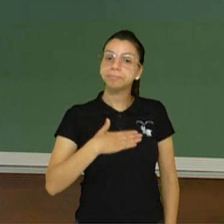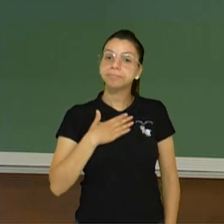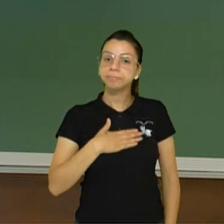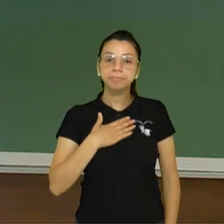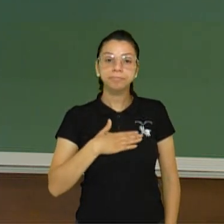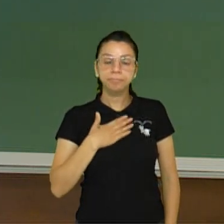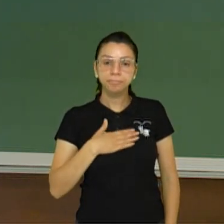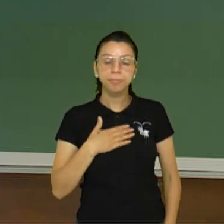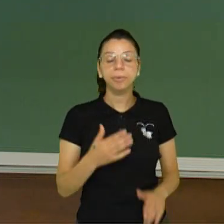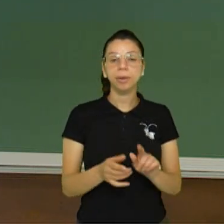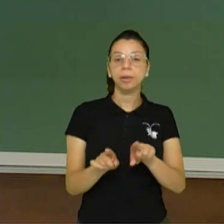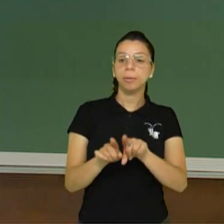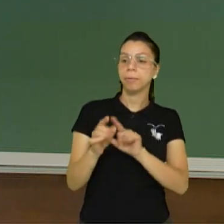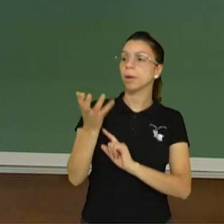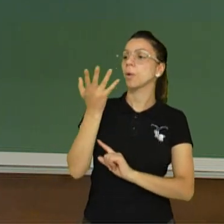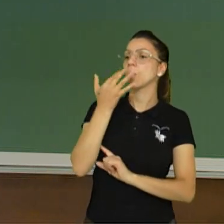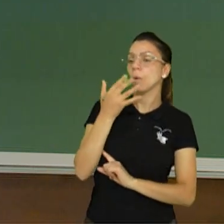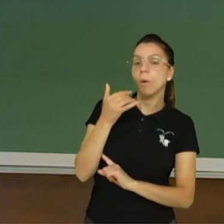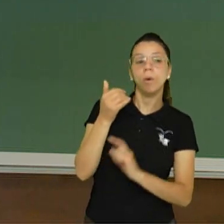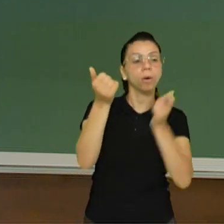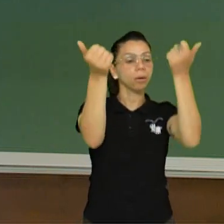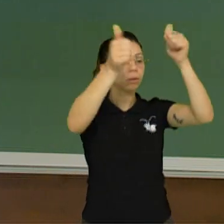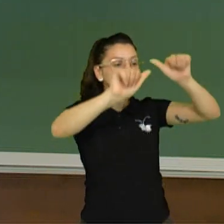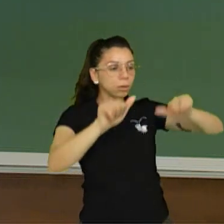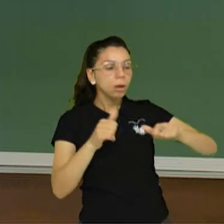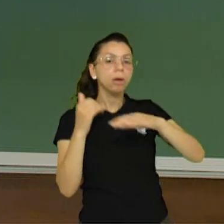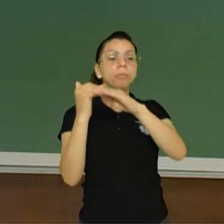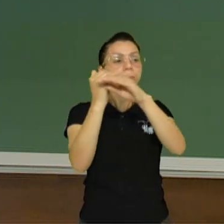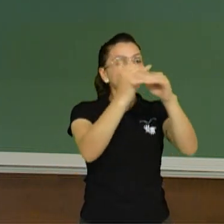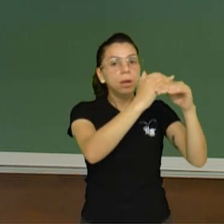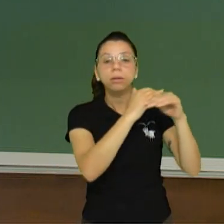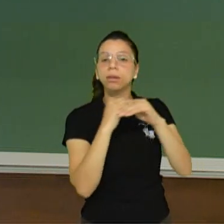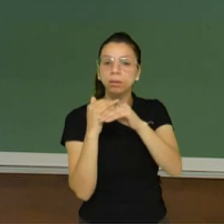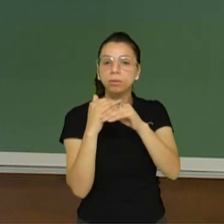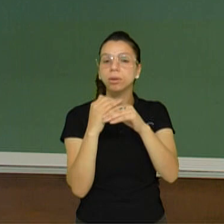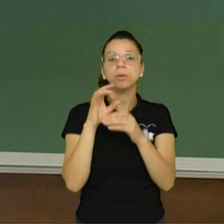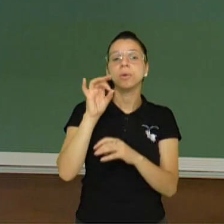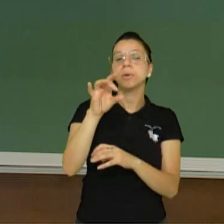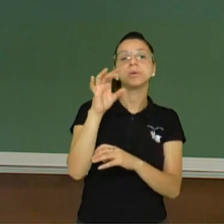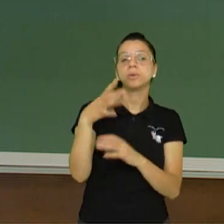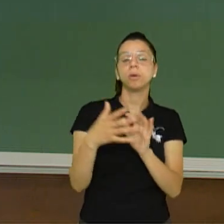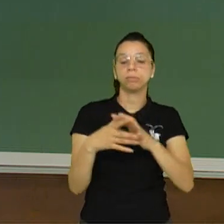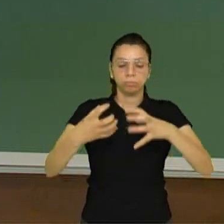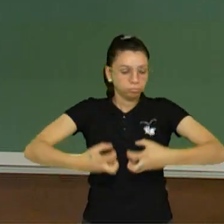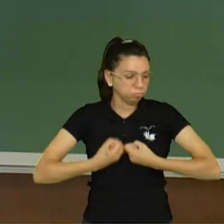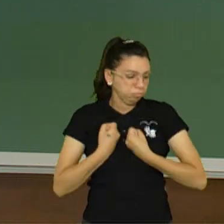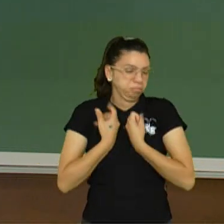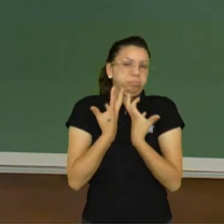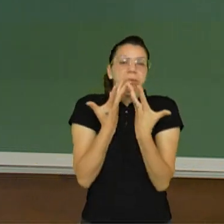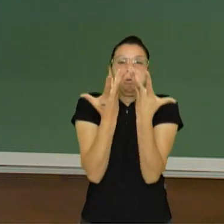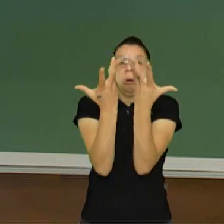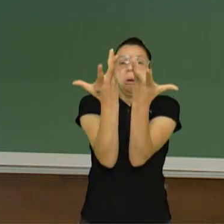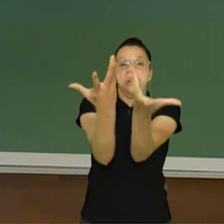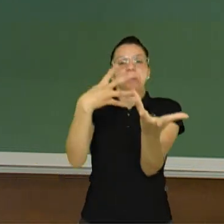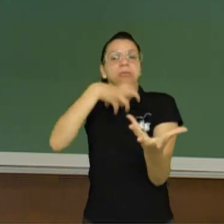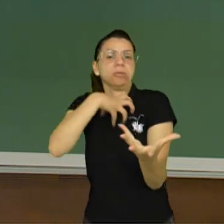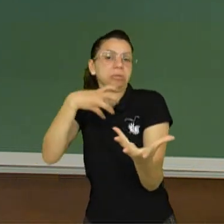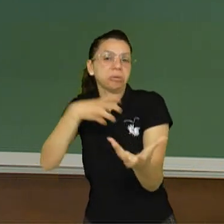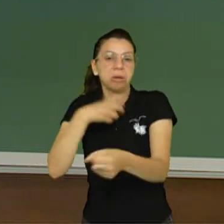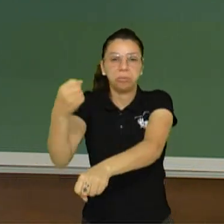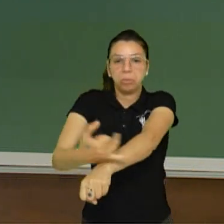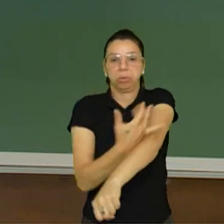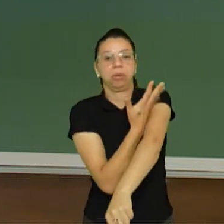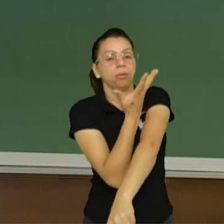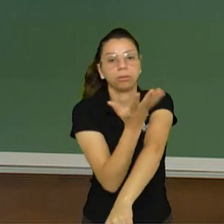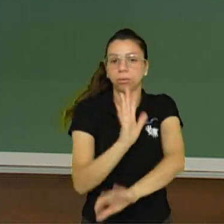pela composição das cores, das formas, pela harmonia, e não suscitar aqueles sentimentos, aquelas